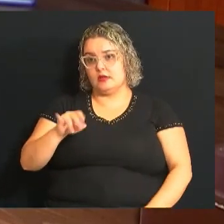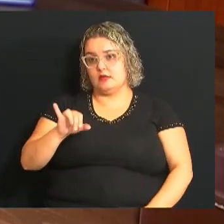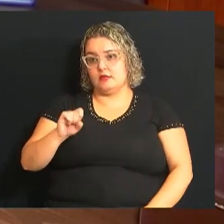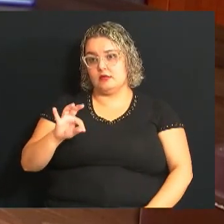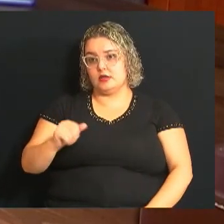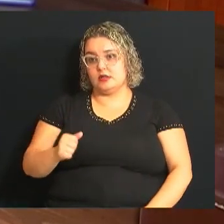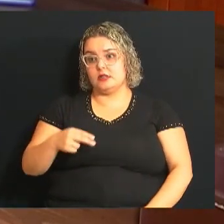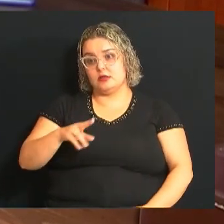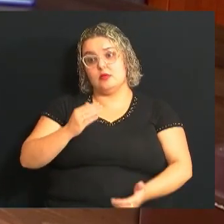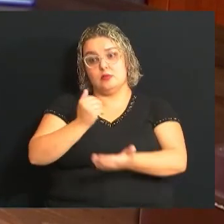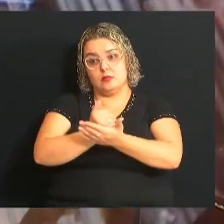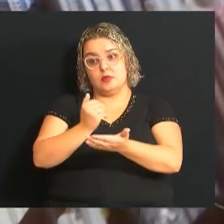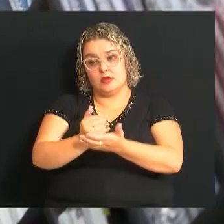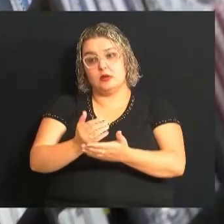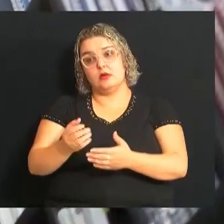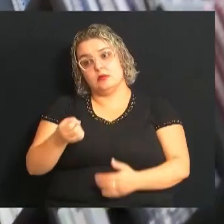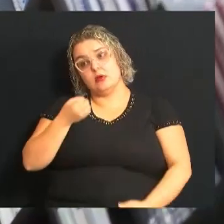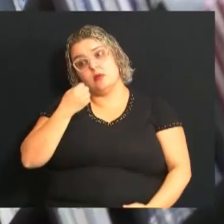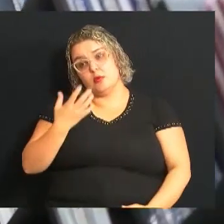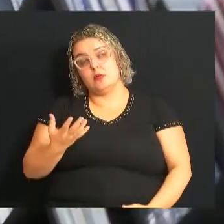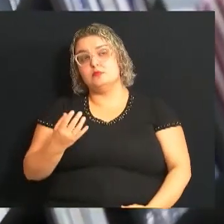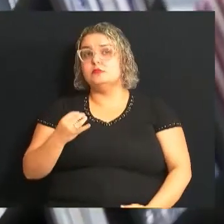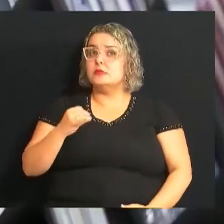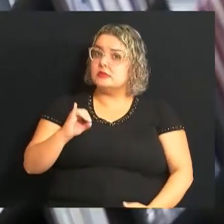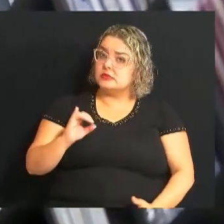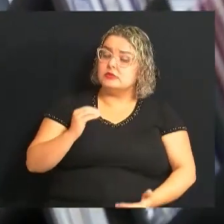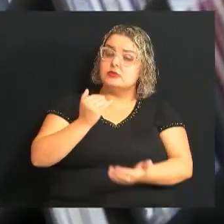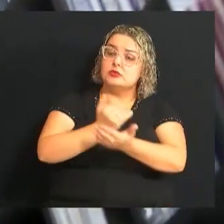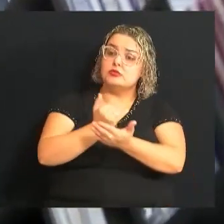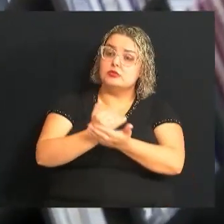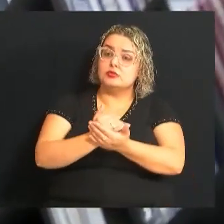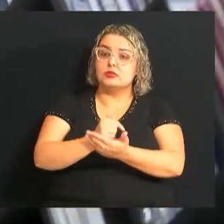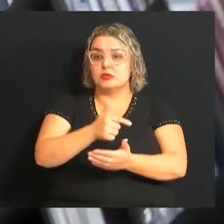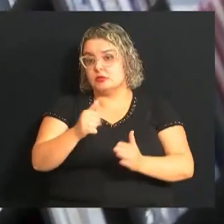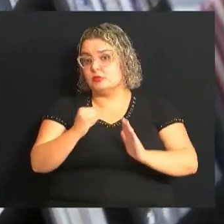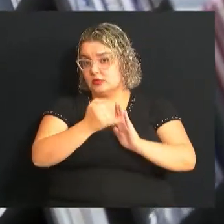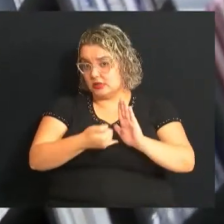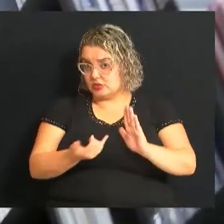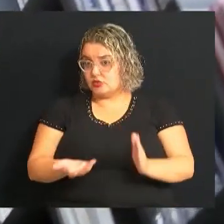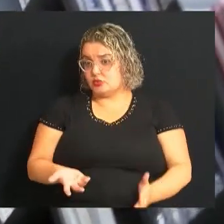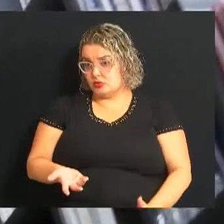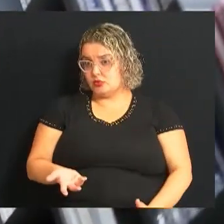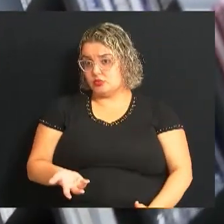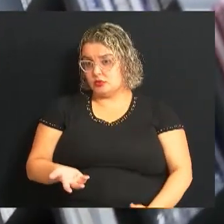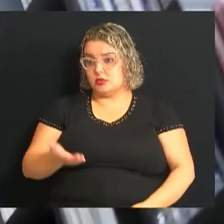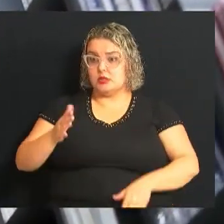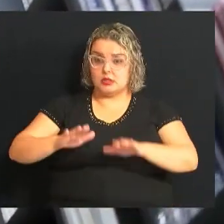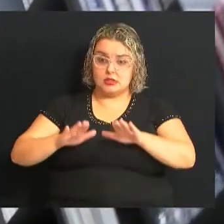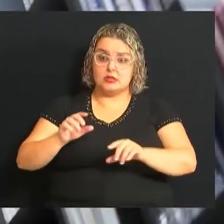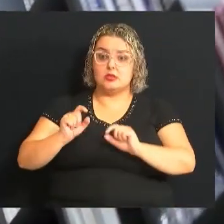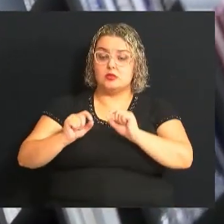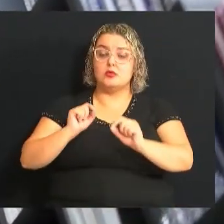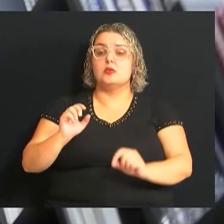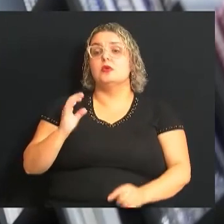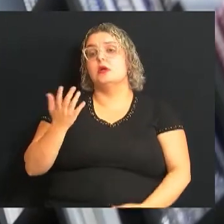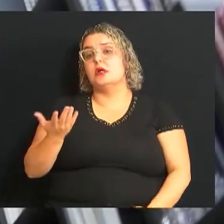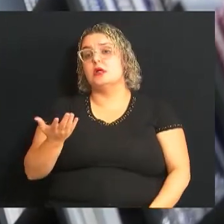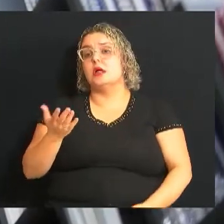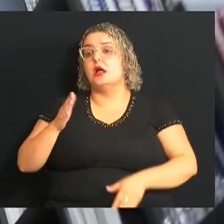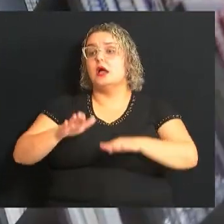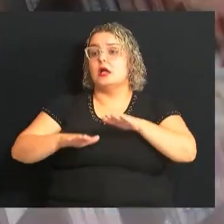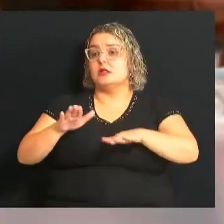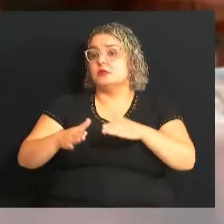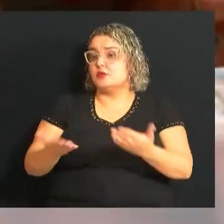também é uma boa opção? Se for o parcelado sem juros, né? E muitas vezes o que acontece, né? Muitas vezes